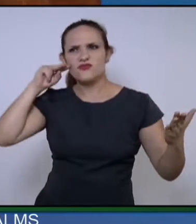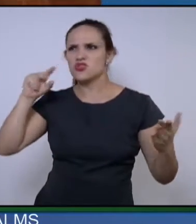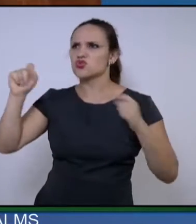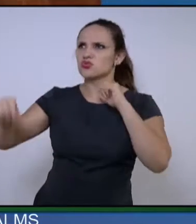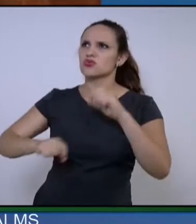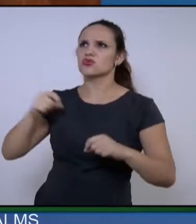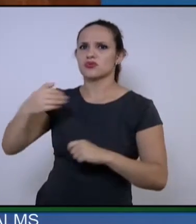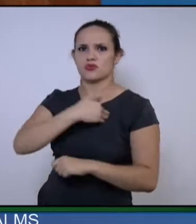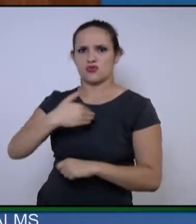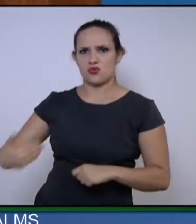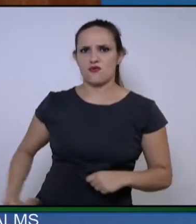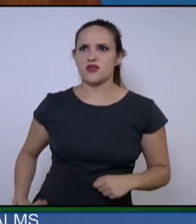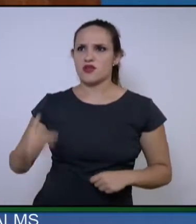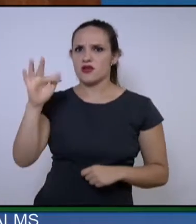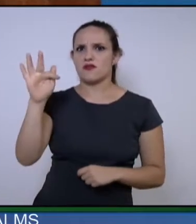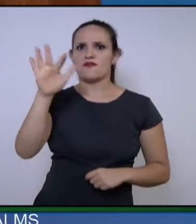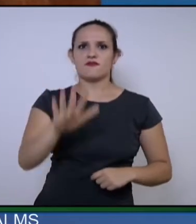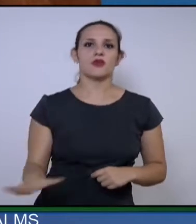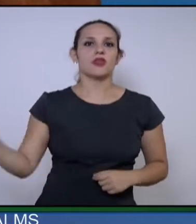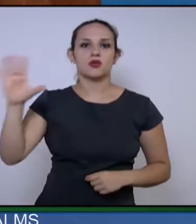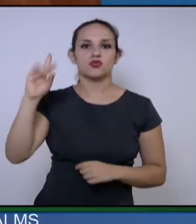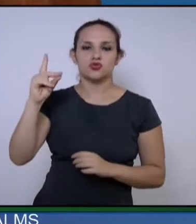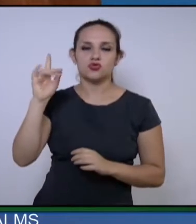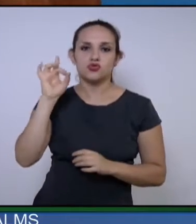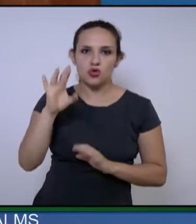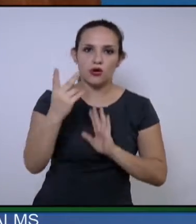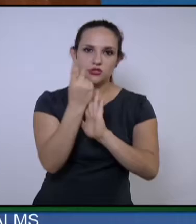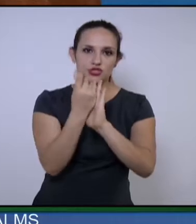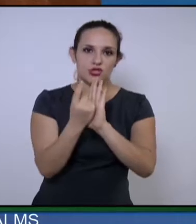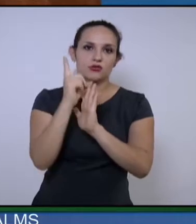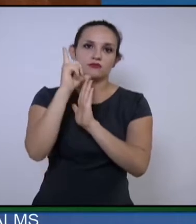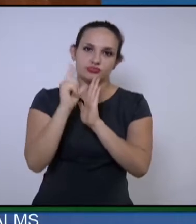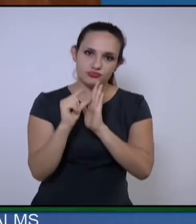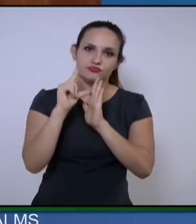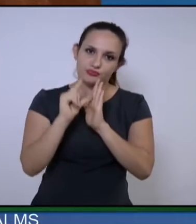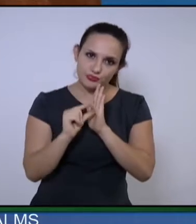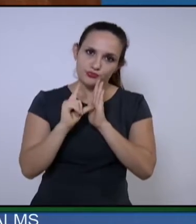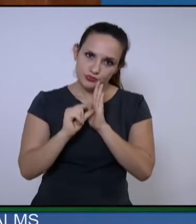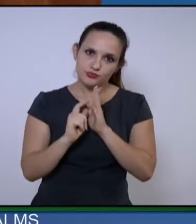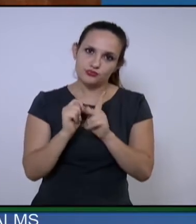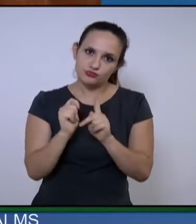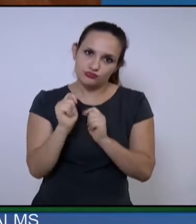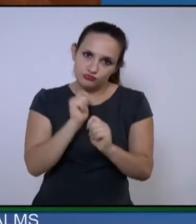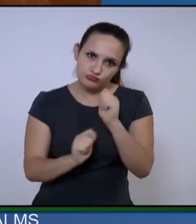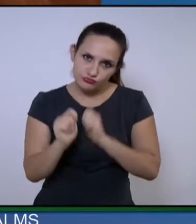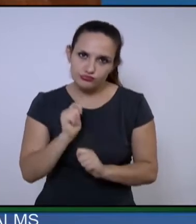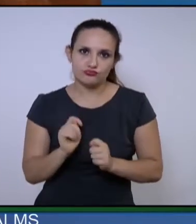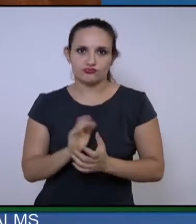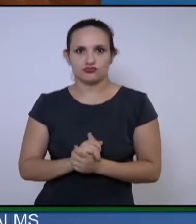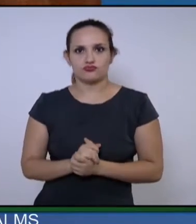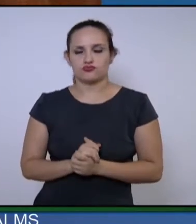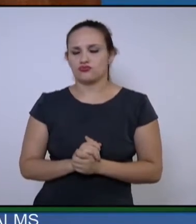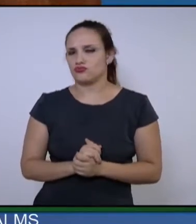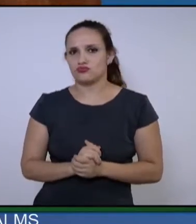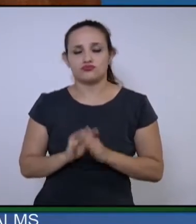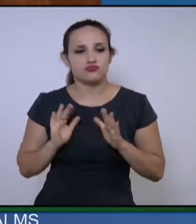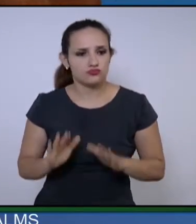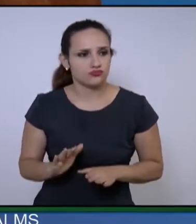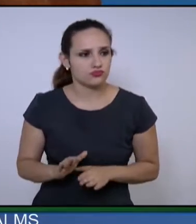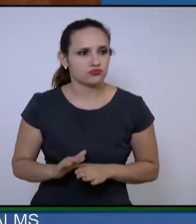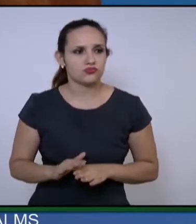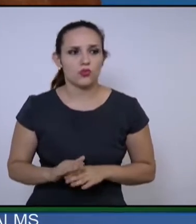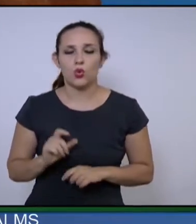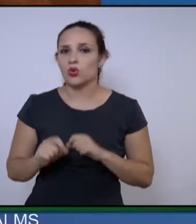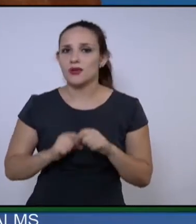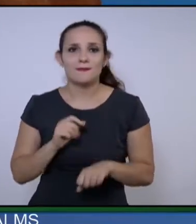governo federal cortando recursos para a segurança pública, no momento em que o bem mais caro, talvez até maior